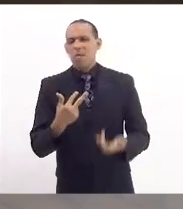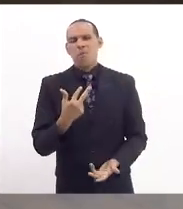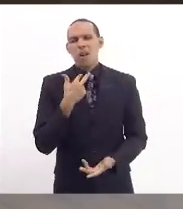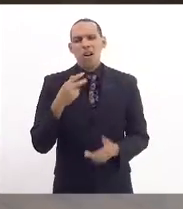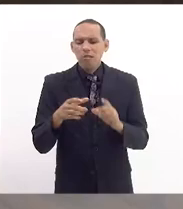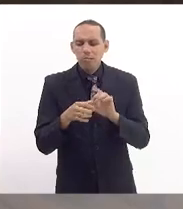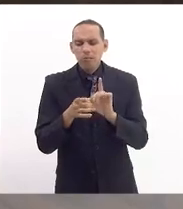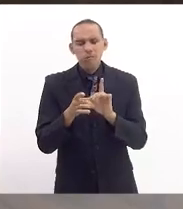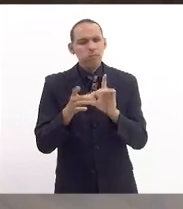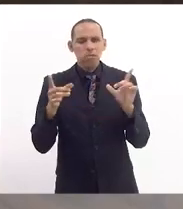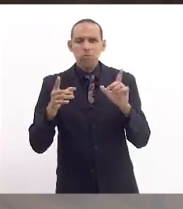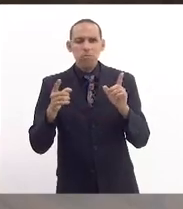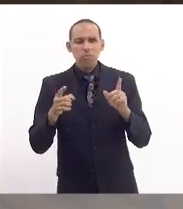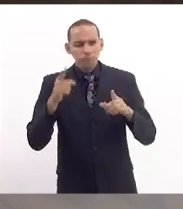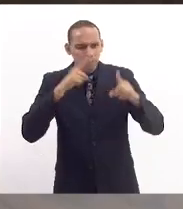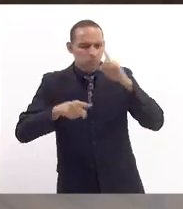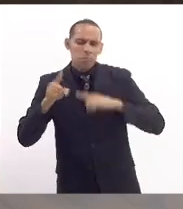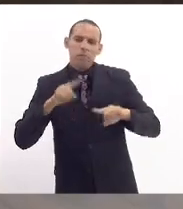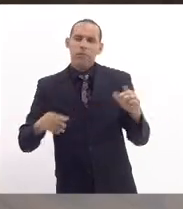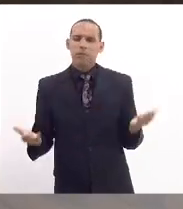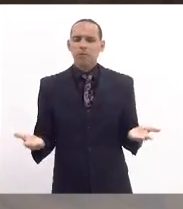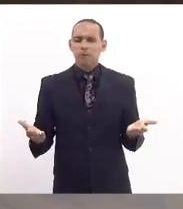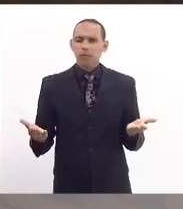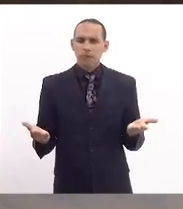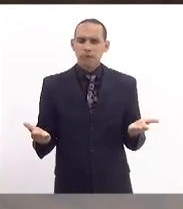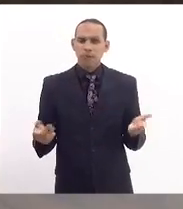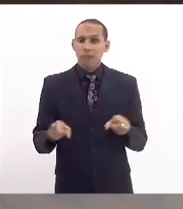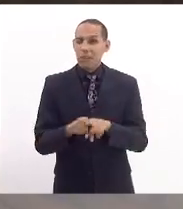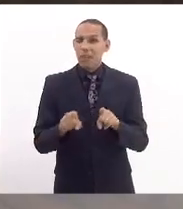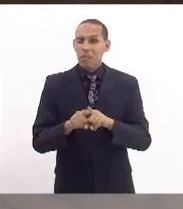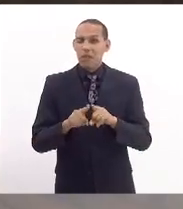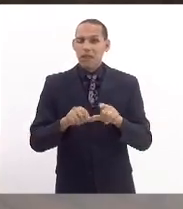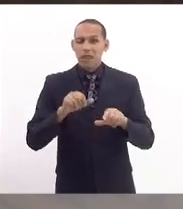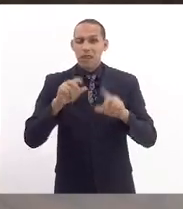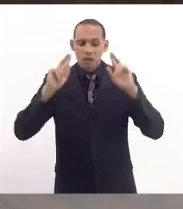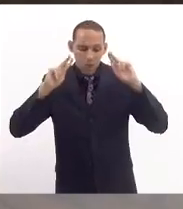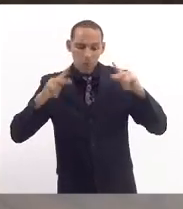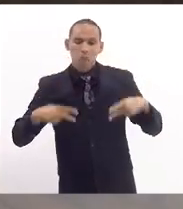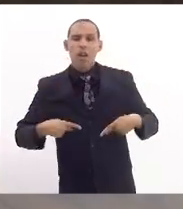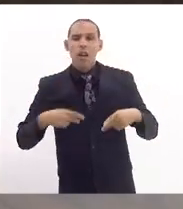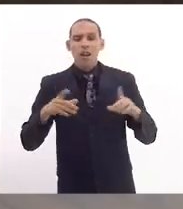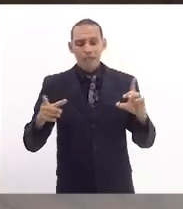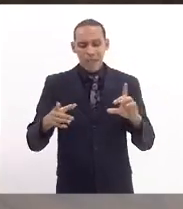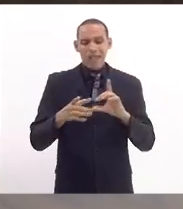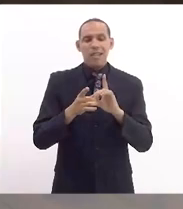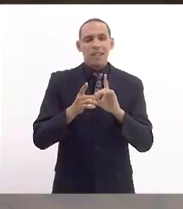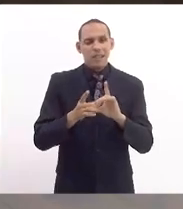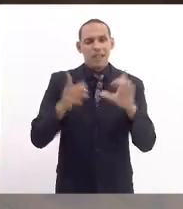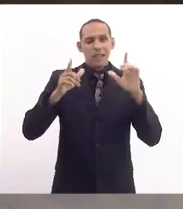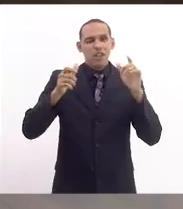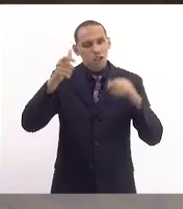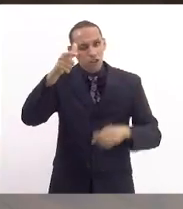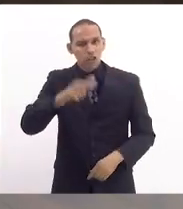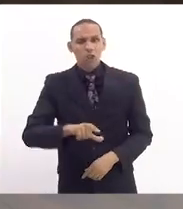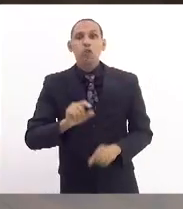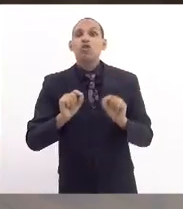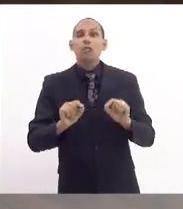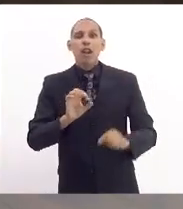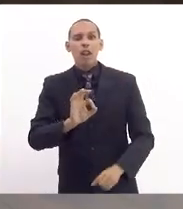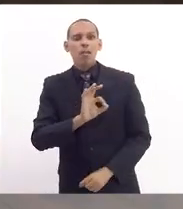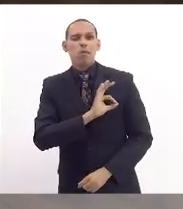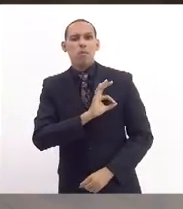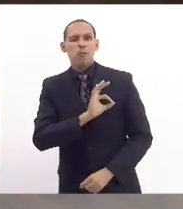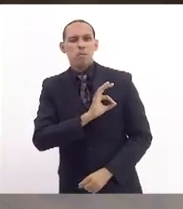na vigência da Democracia a gente precisa humanizar e redemocratizado as nossas forças de